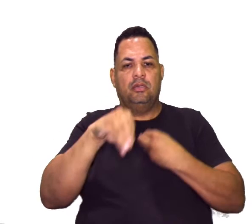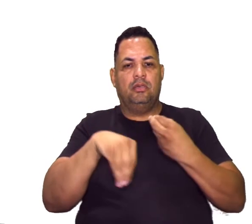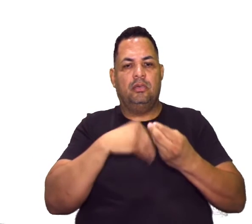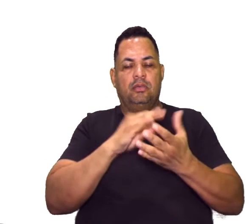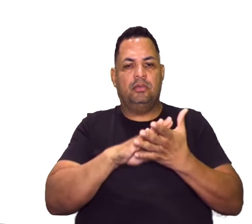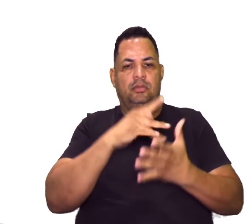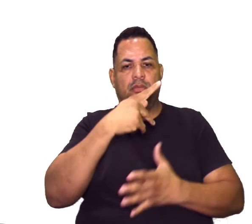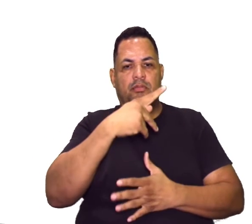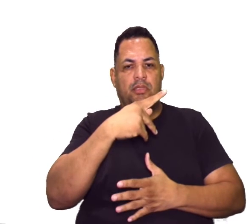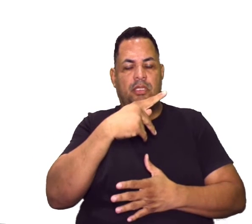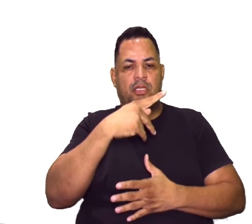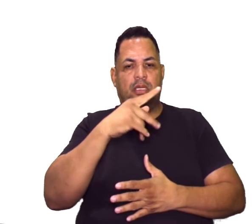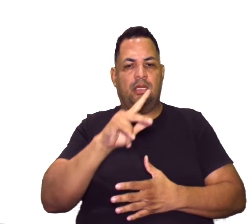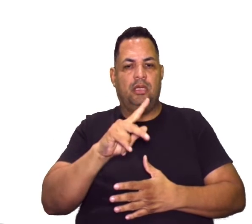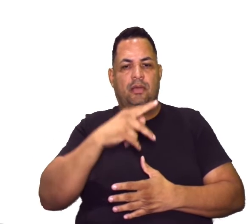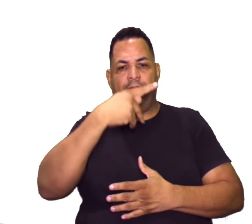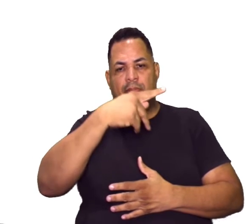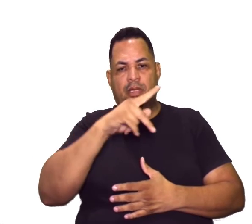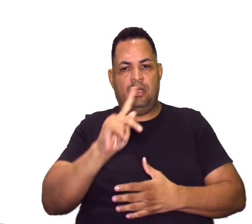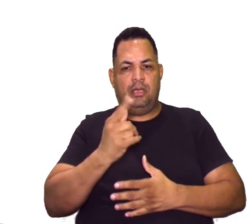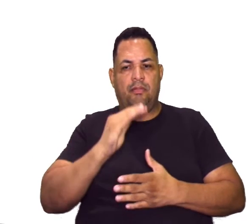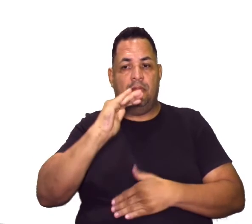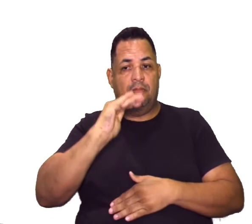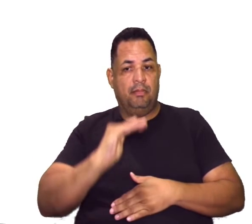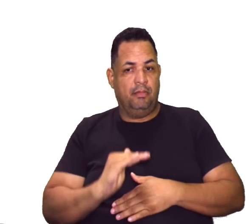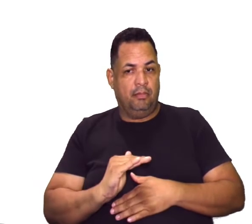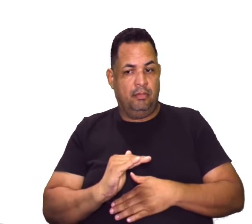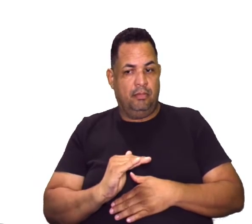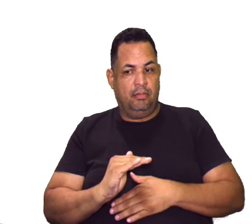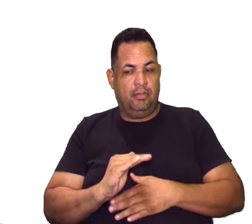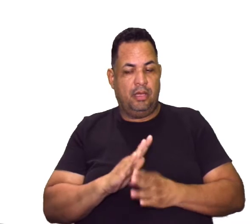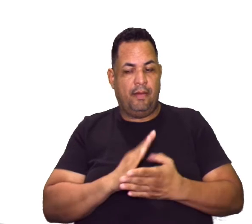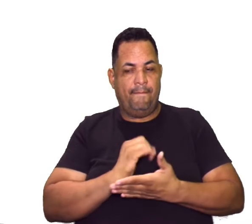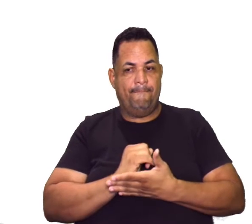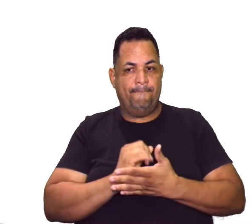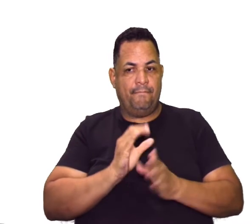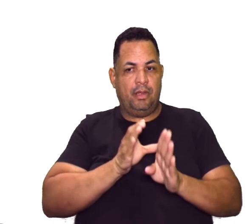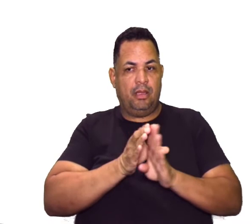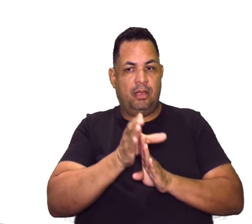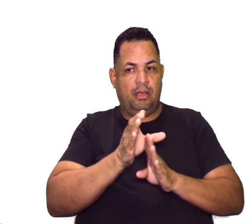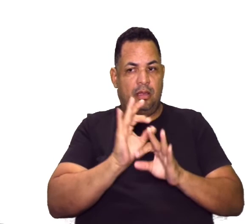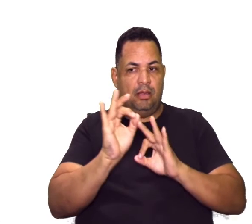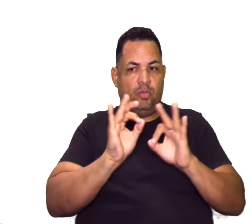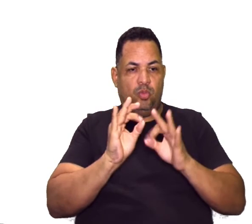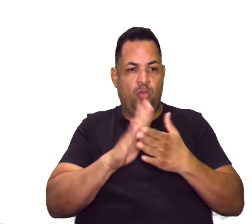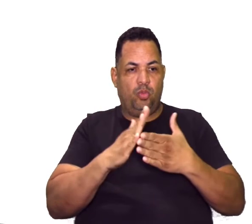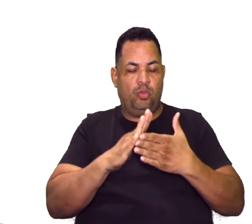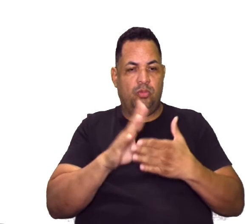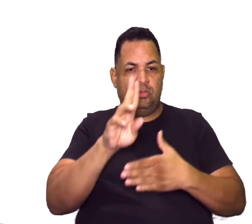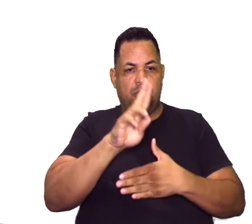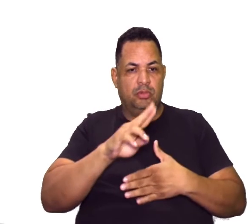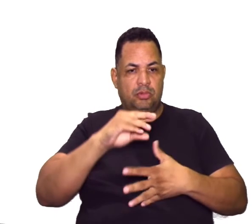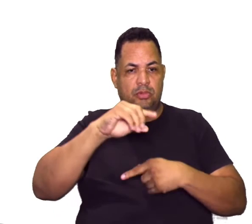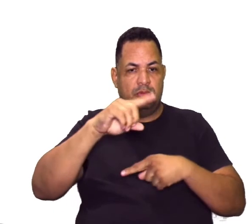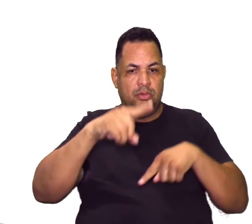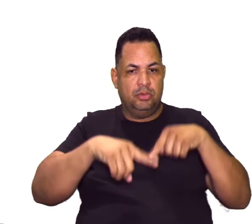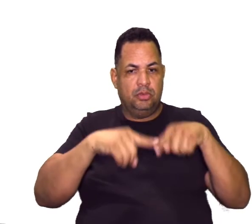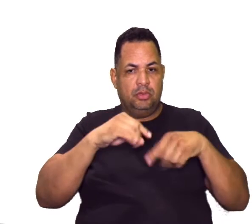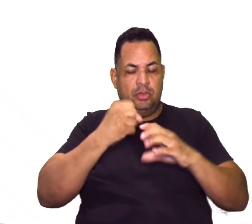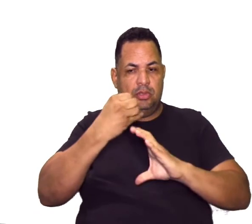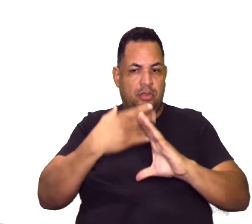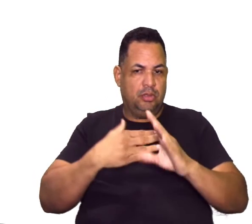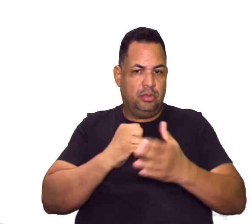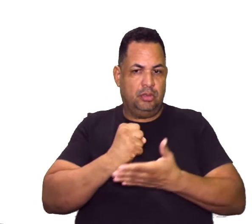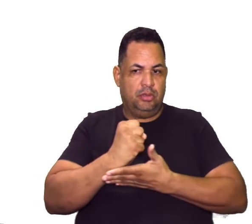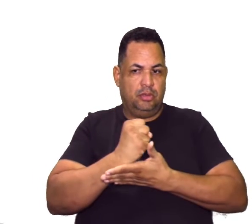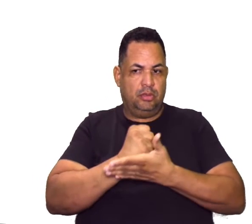está com o pH mais baixo, que é o de referência, devemos utilizar algum composto de característica